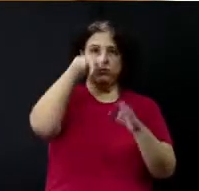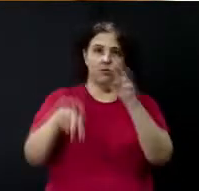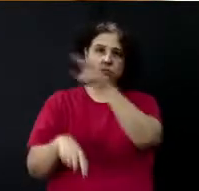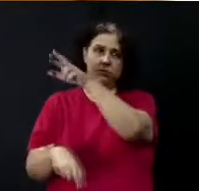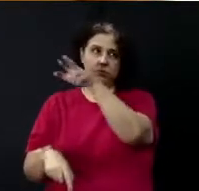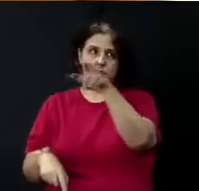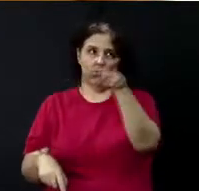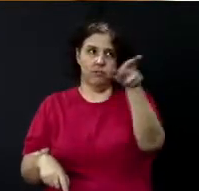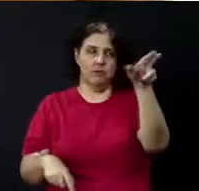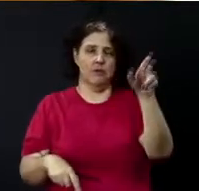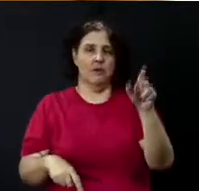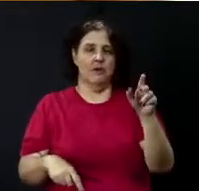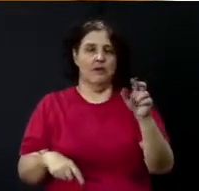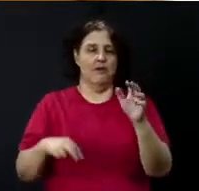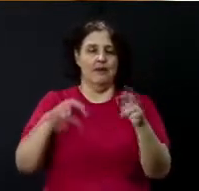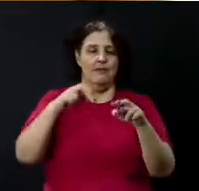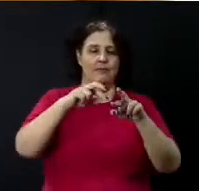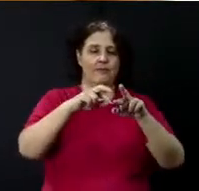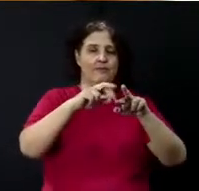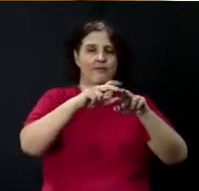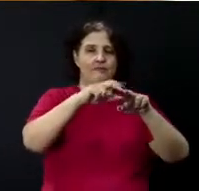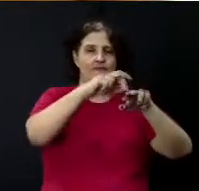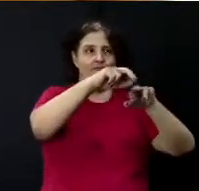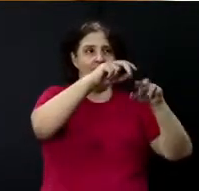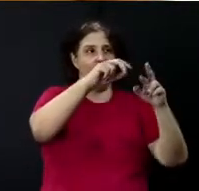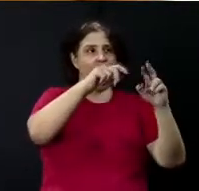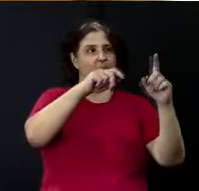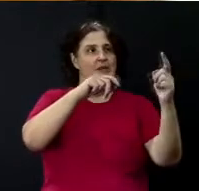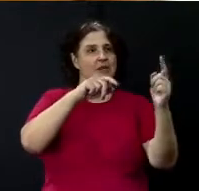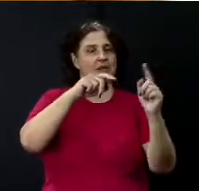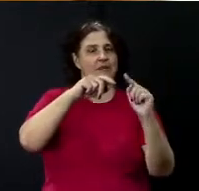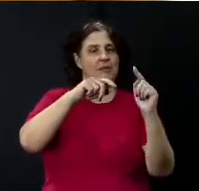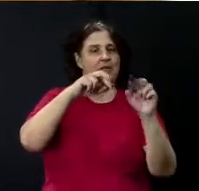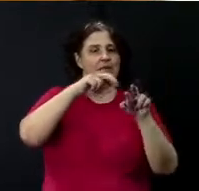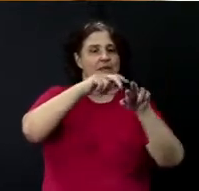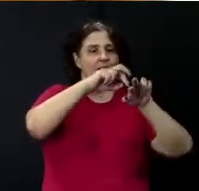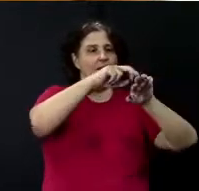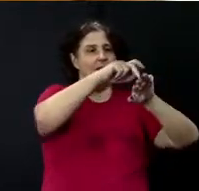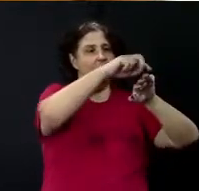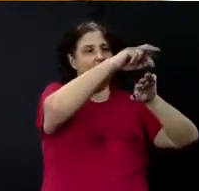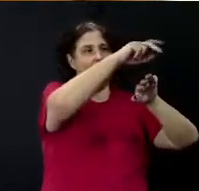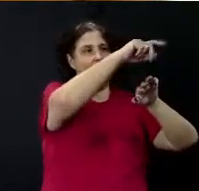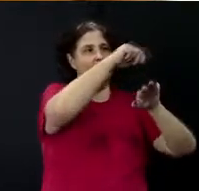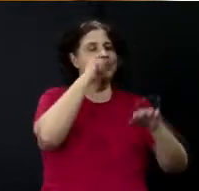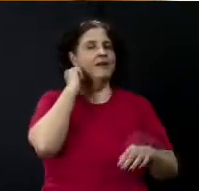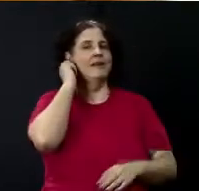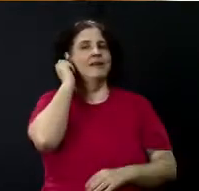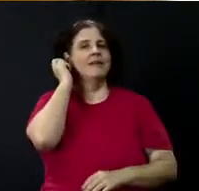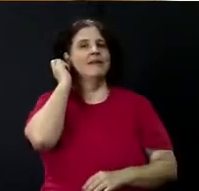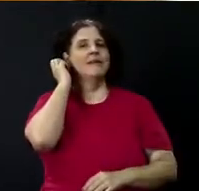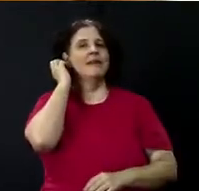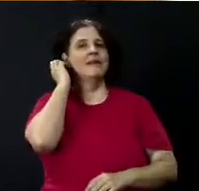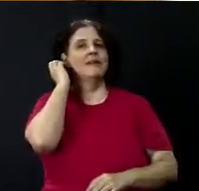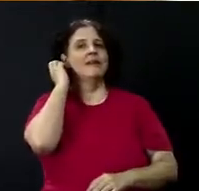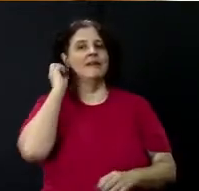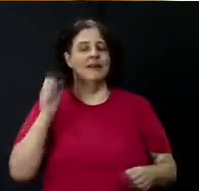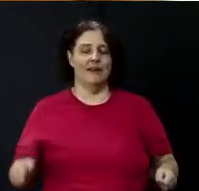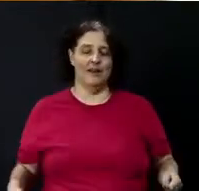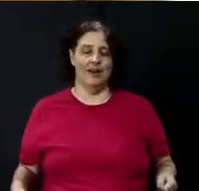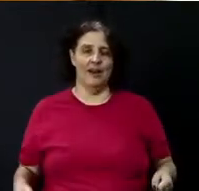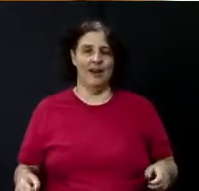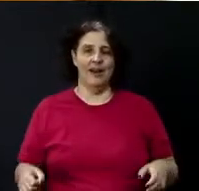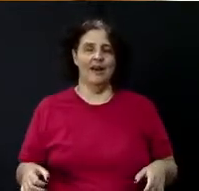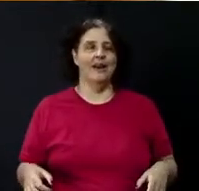uma escadinha com um corrimão, inclusive agora tem corrimões novos. Quando você vir novamente, depois